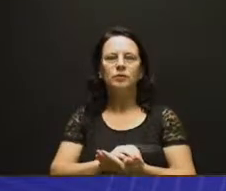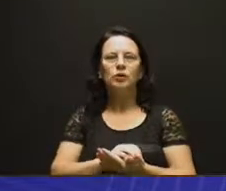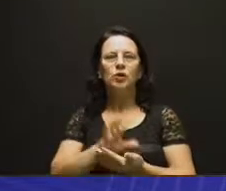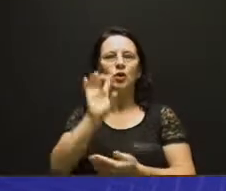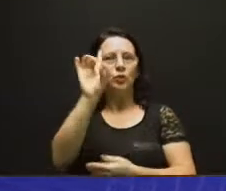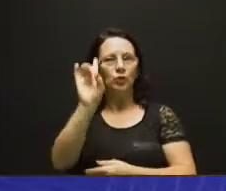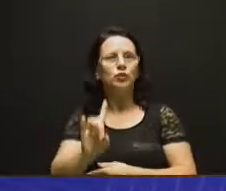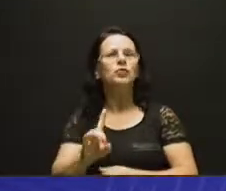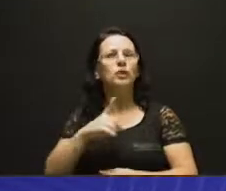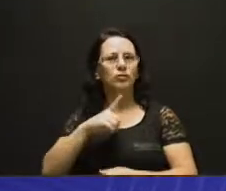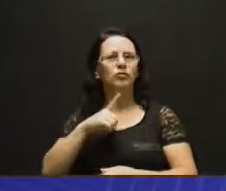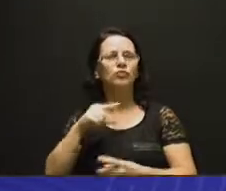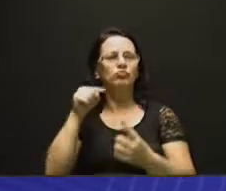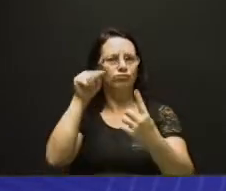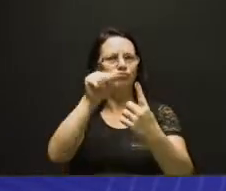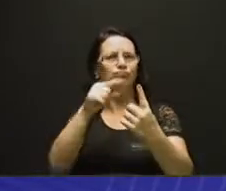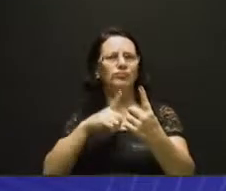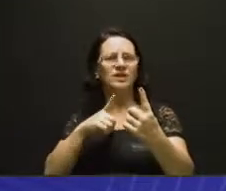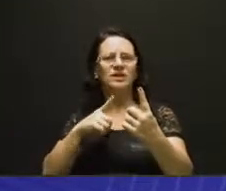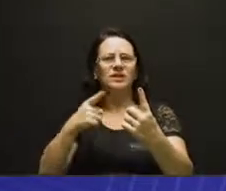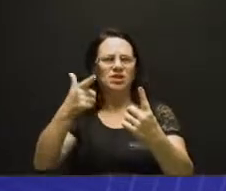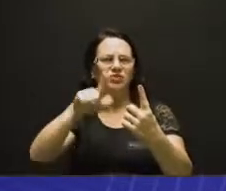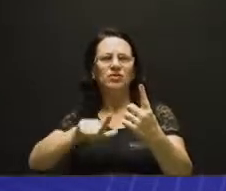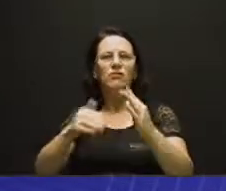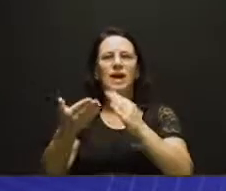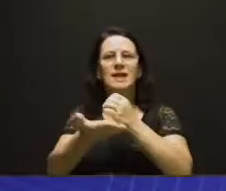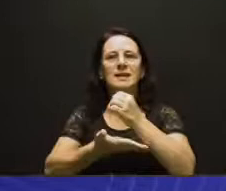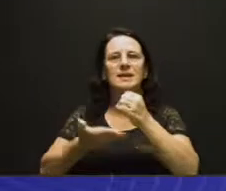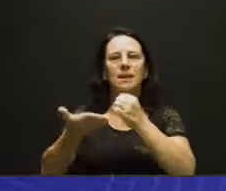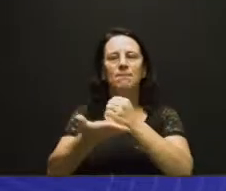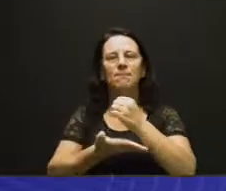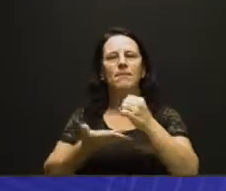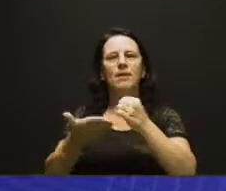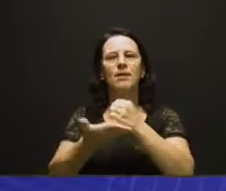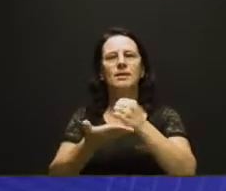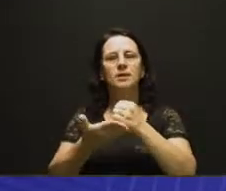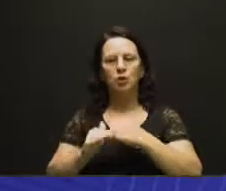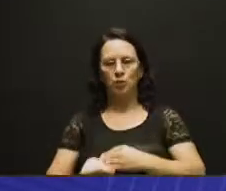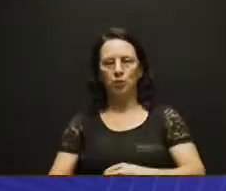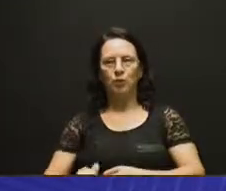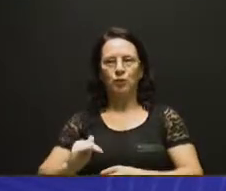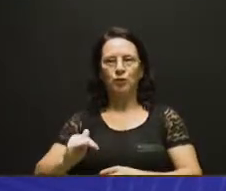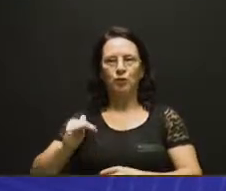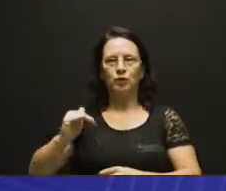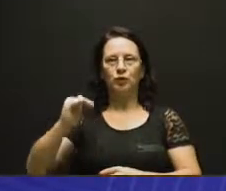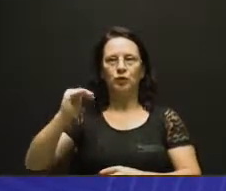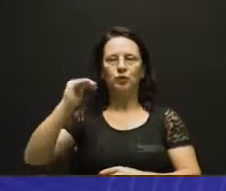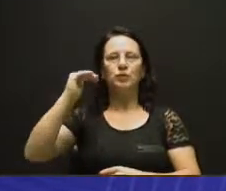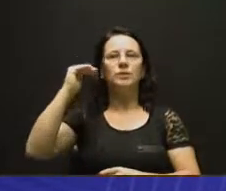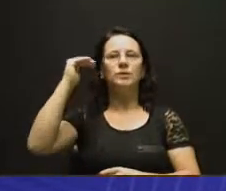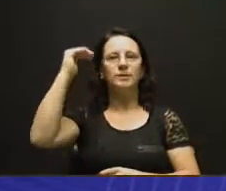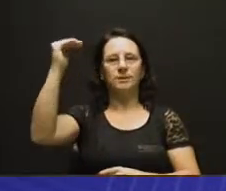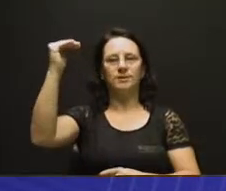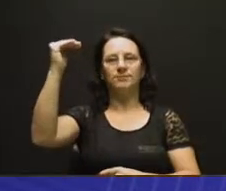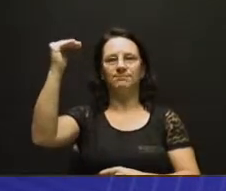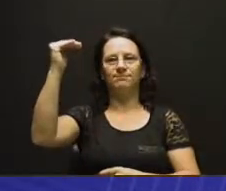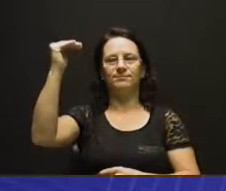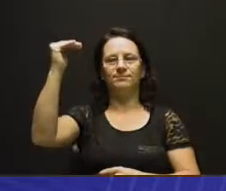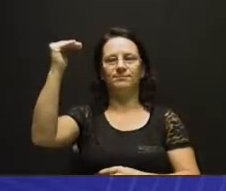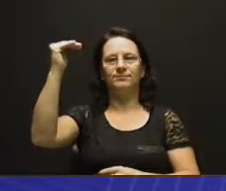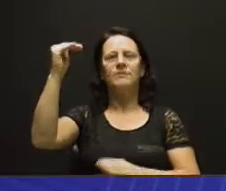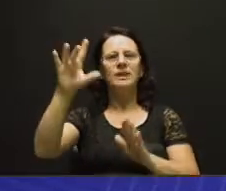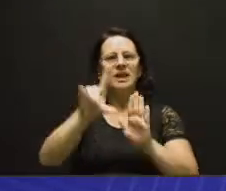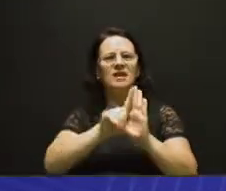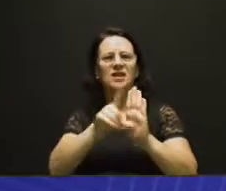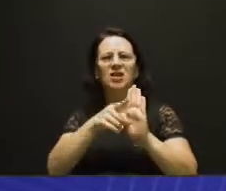direitos existenciais se ela não tivesse a base desde a infância ela não tiver oportunidade de desenvolver desde a infância essa